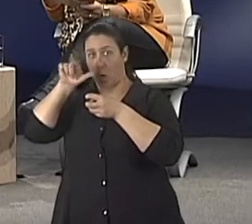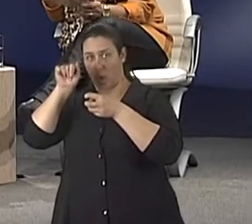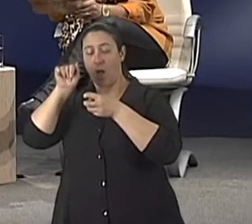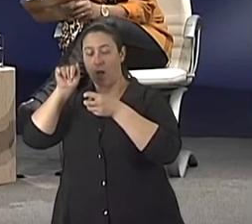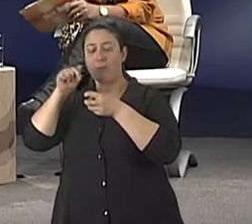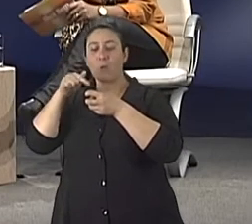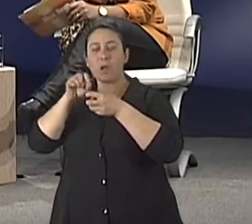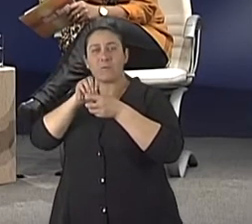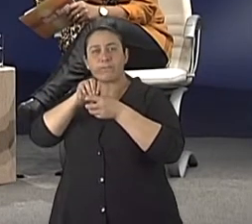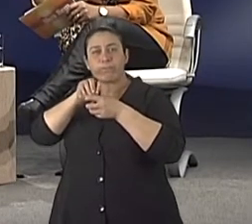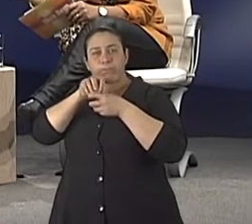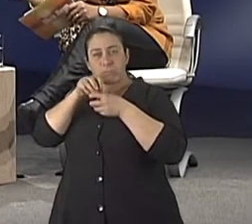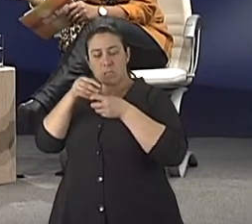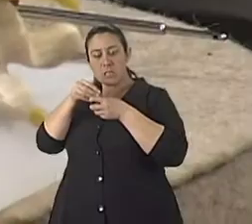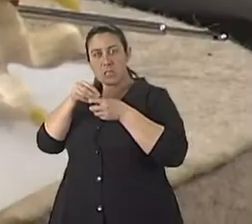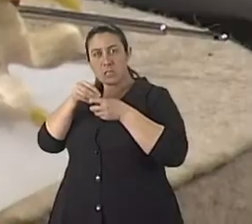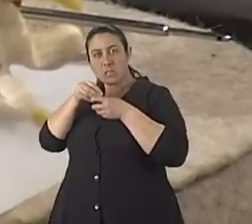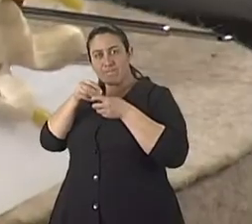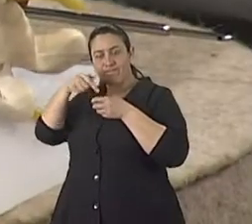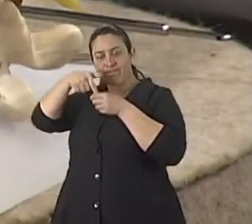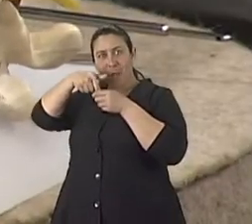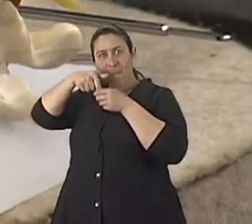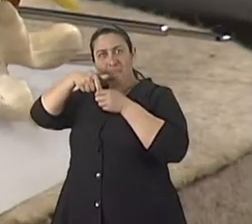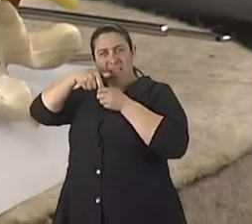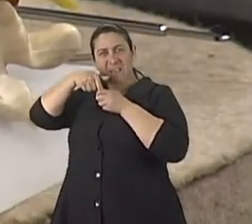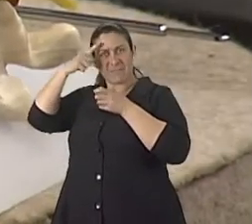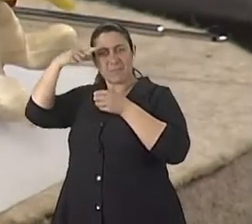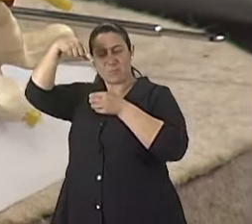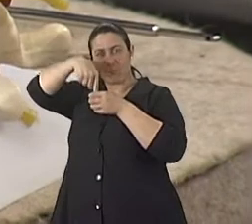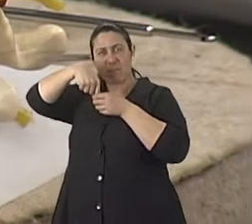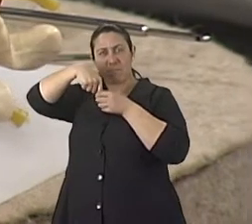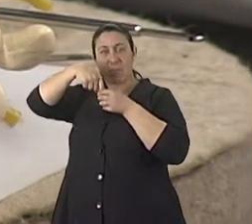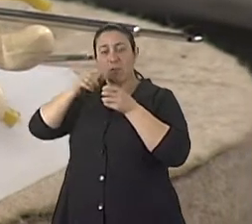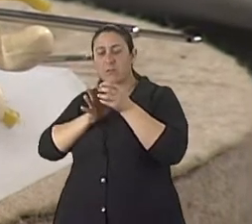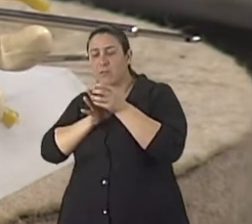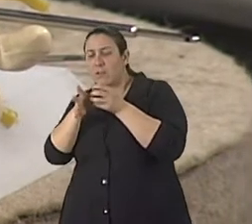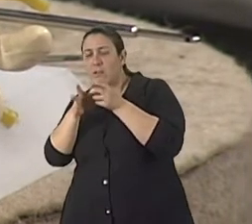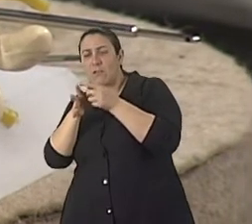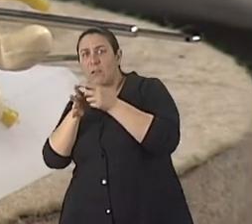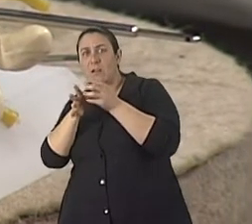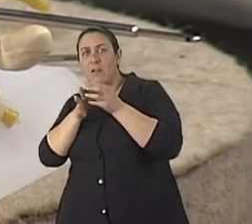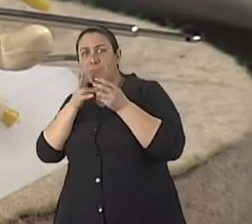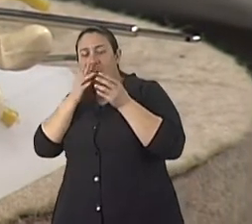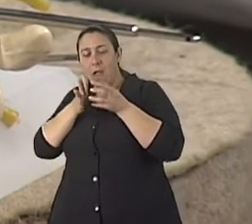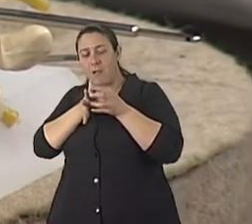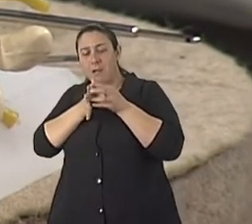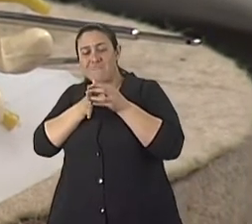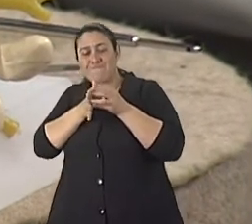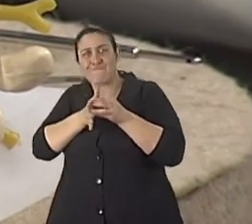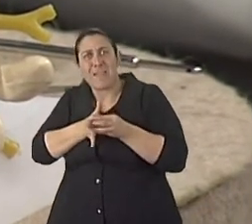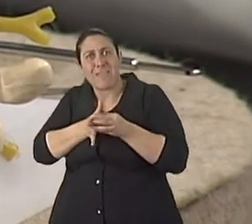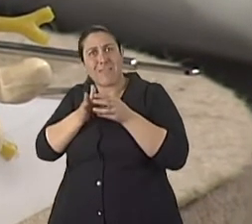dentro esse espaço aqui é por caso pode ser por elas de disco pode ser por desgastes no horário